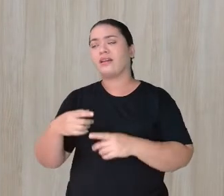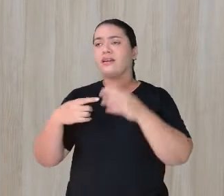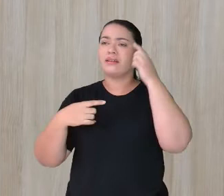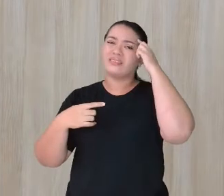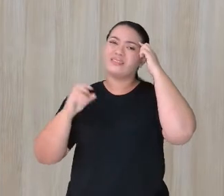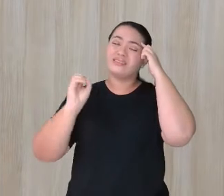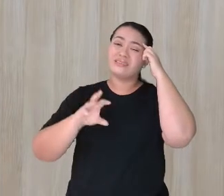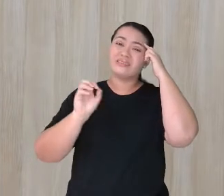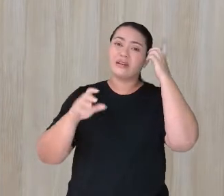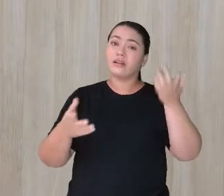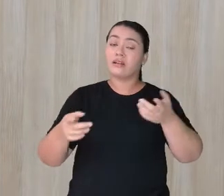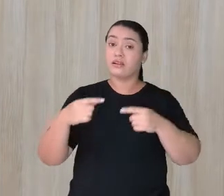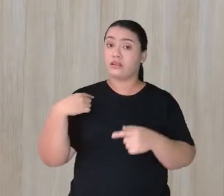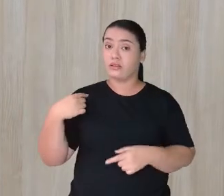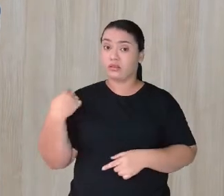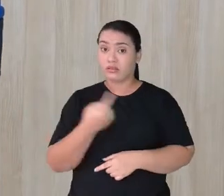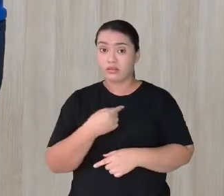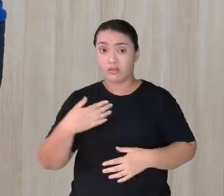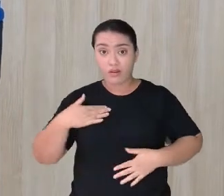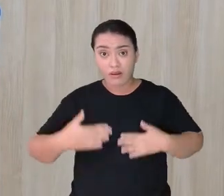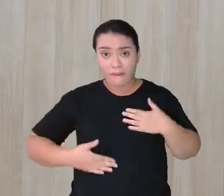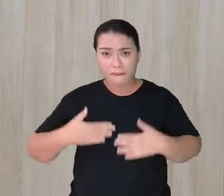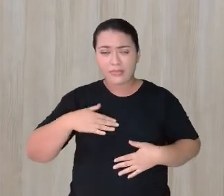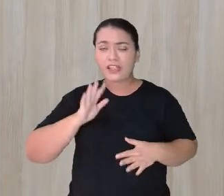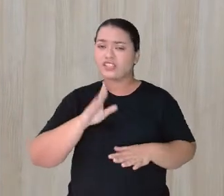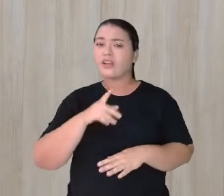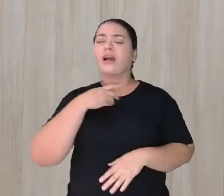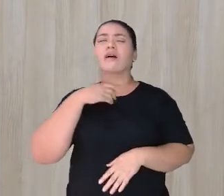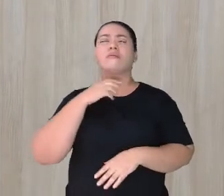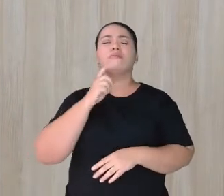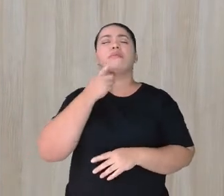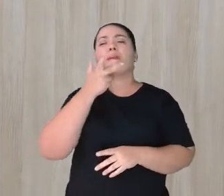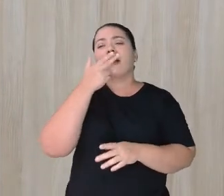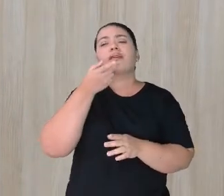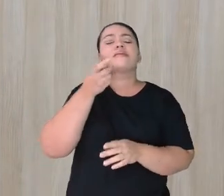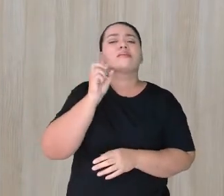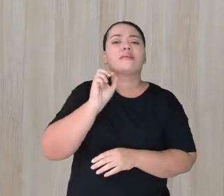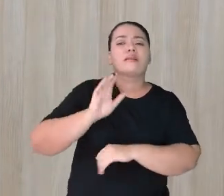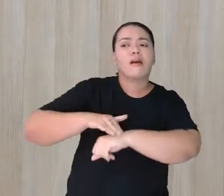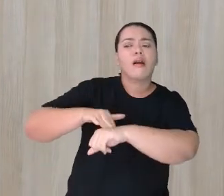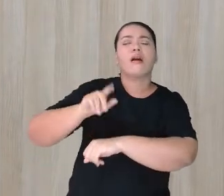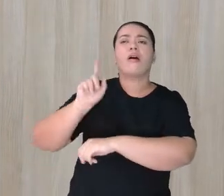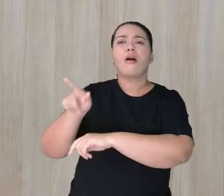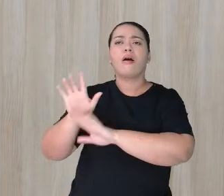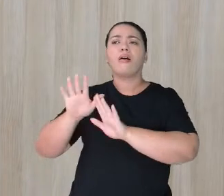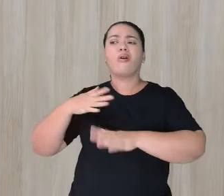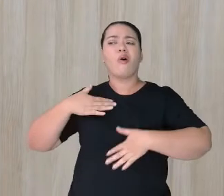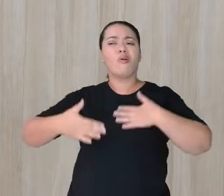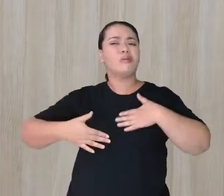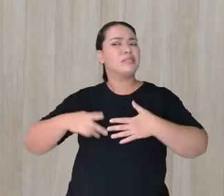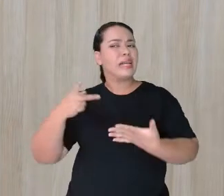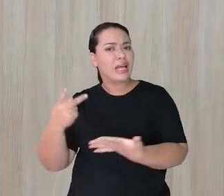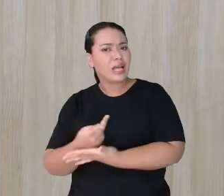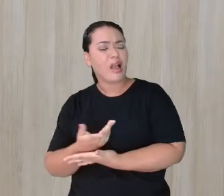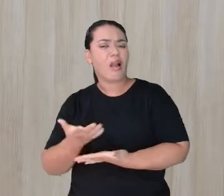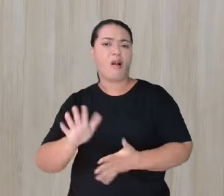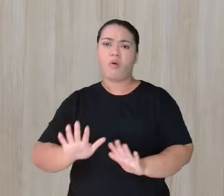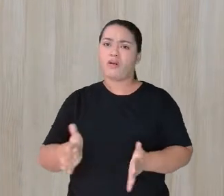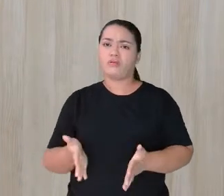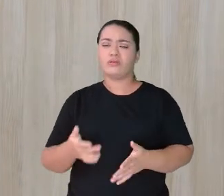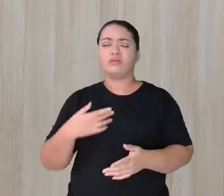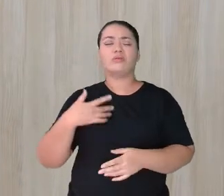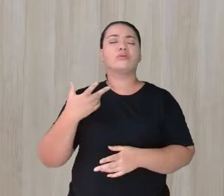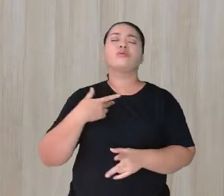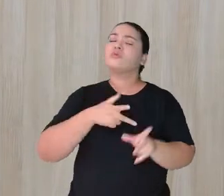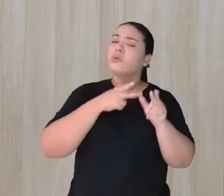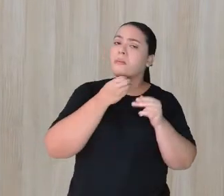realiza, e o nosso organismo ele já está dando um sinal que alguma coisa no nosso organismo não está bem. Às vezes não